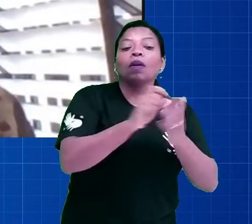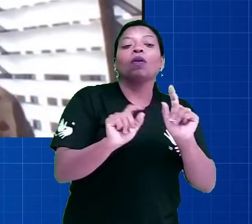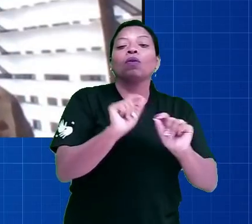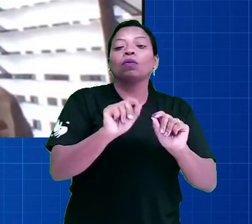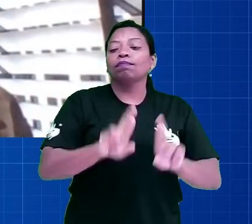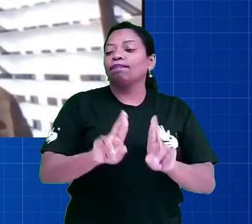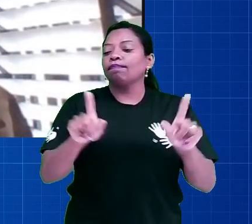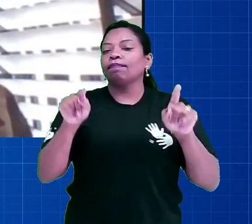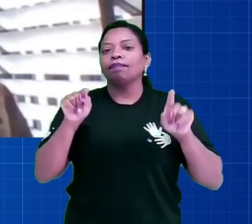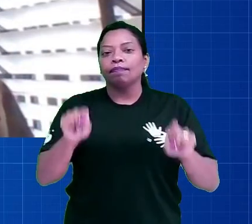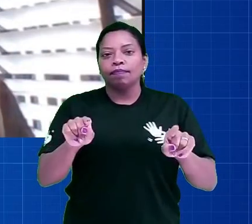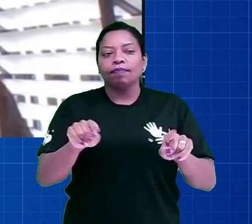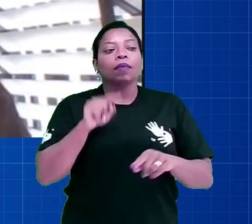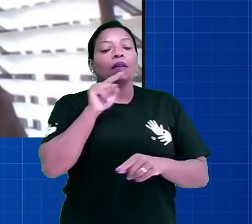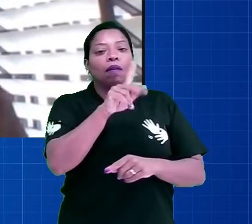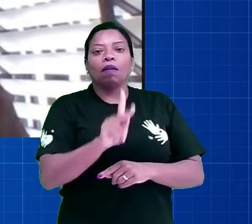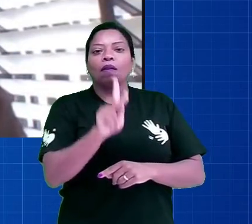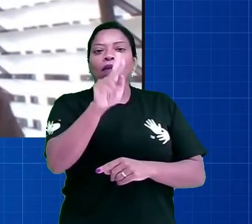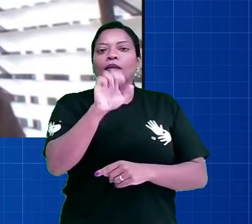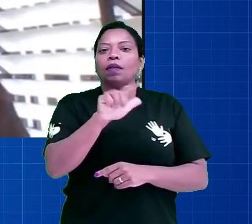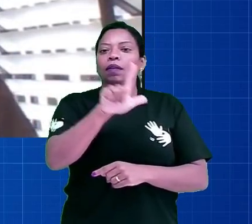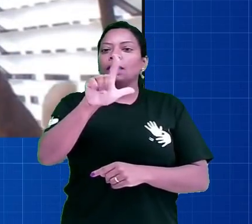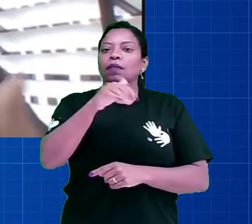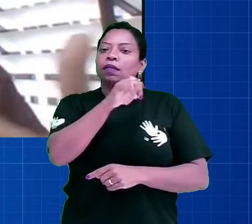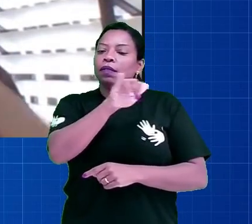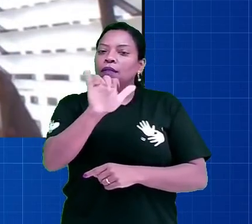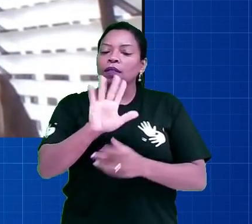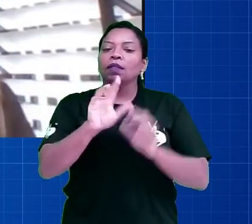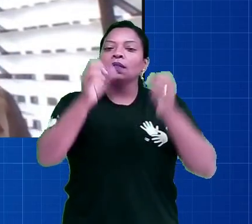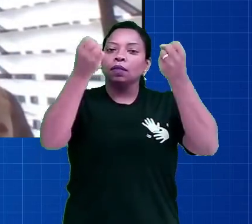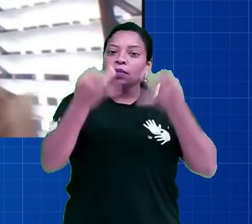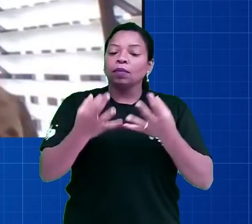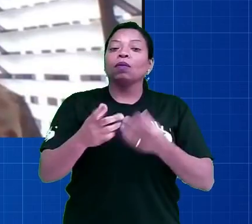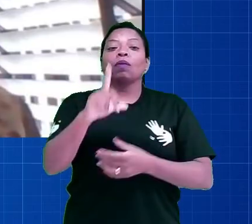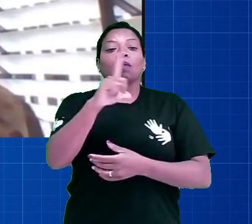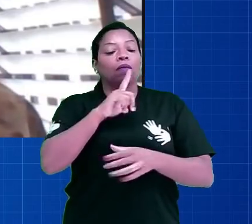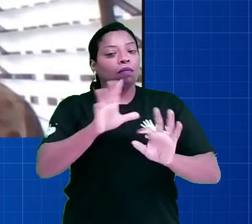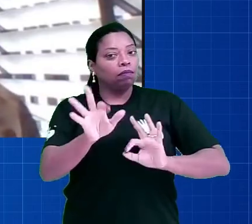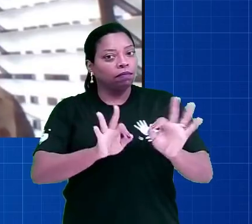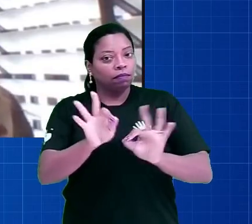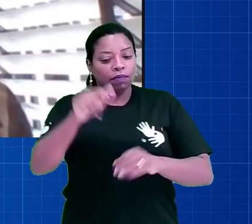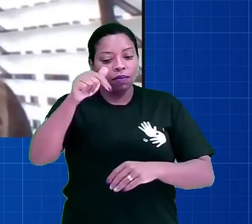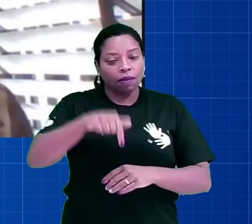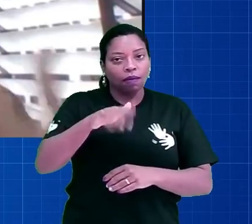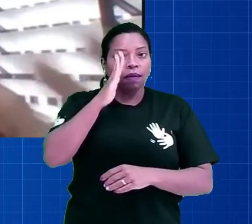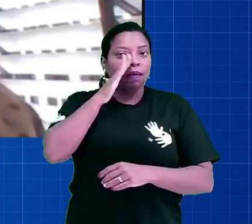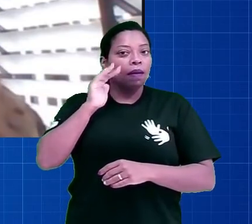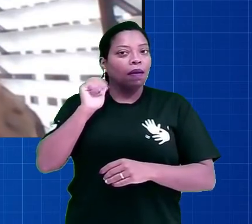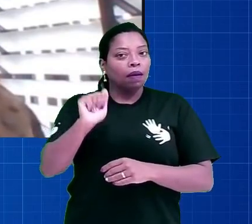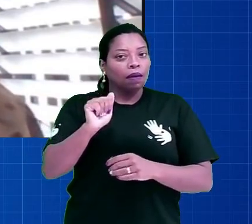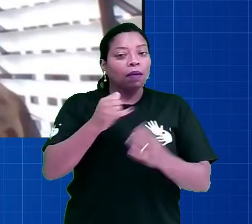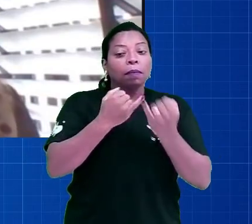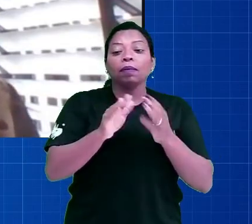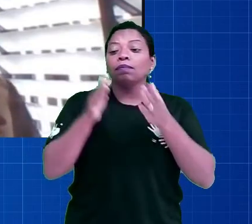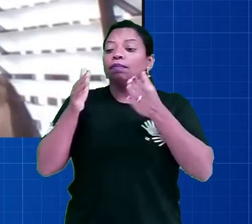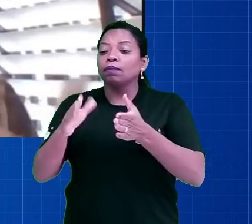Kelly, a gente percebe que, como é um processo, muito provavelmente, a Araucária